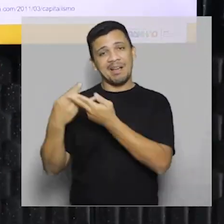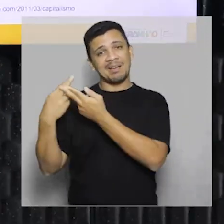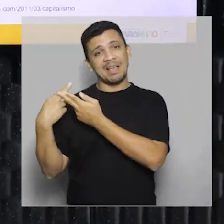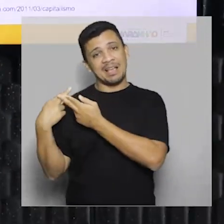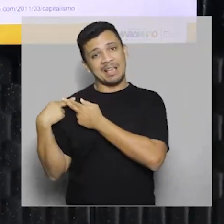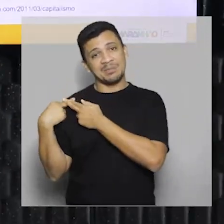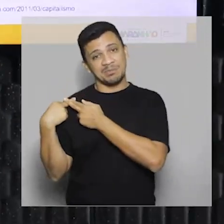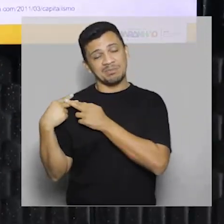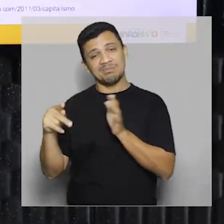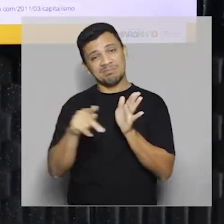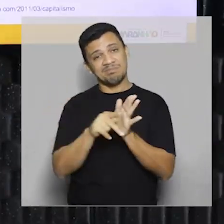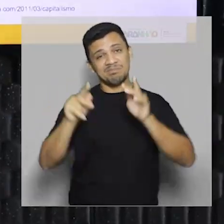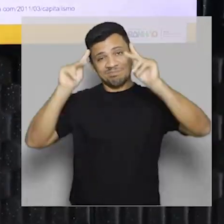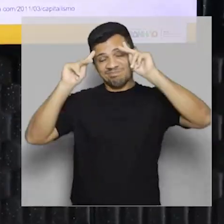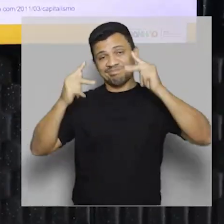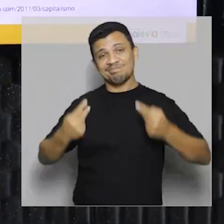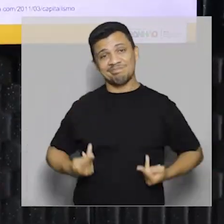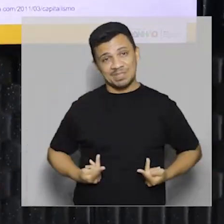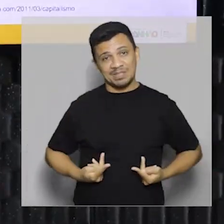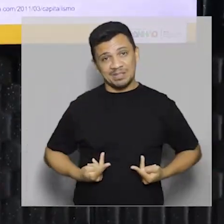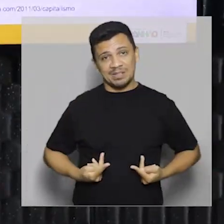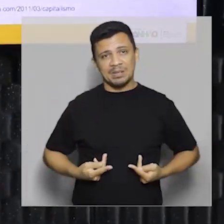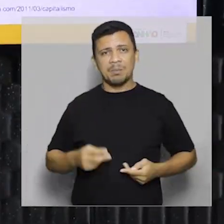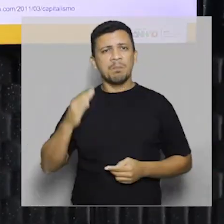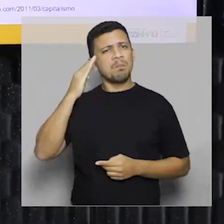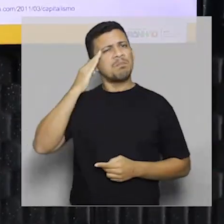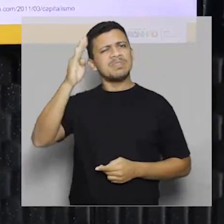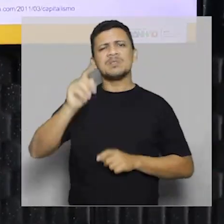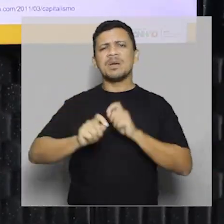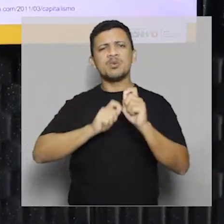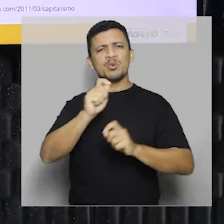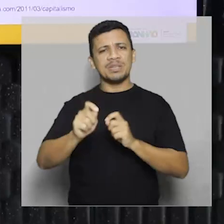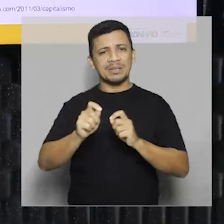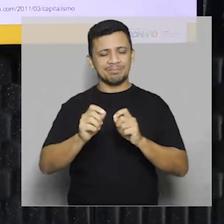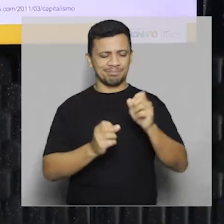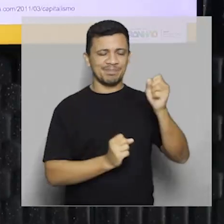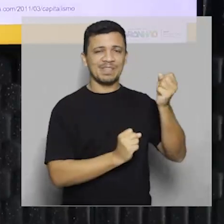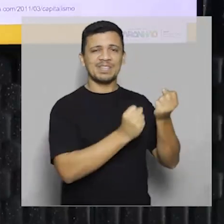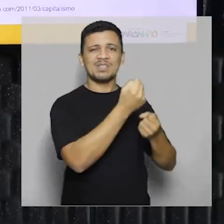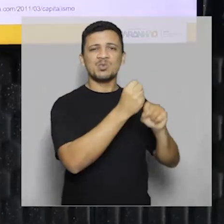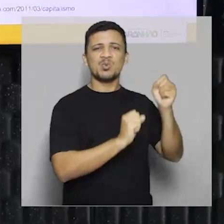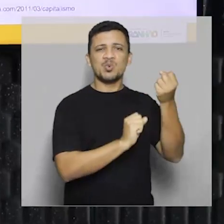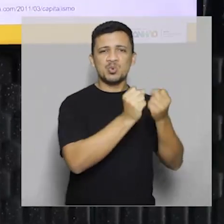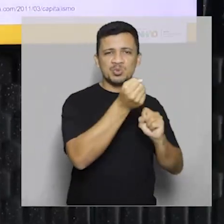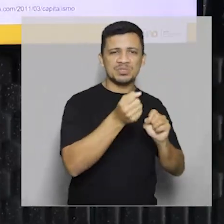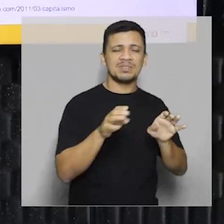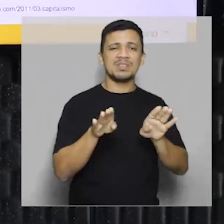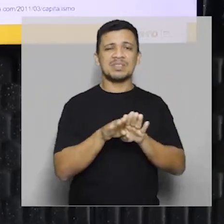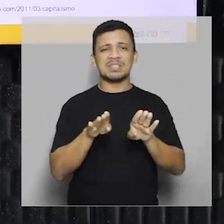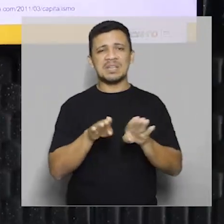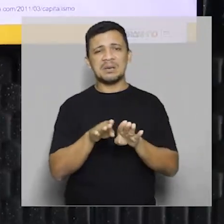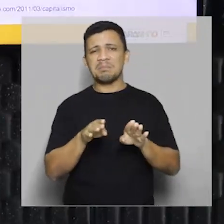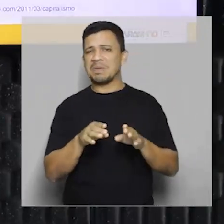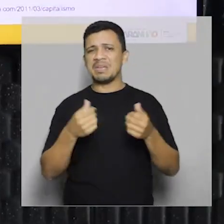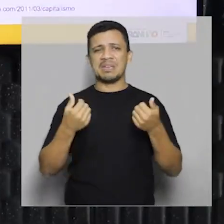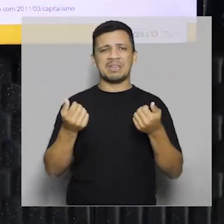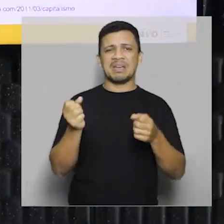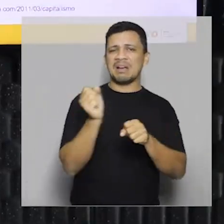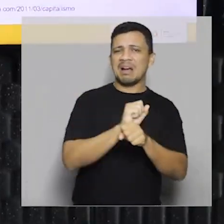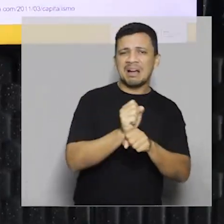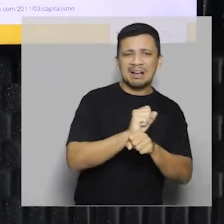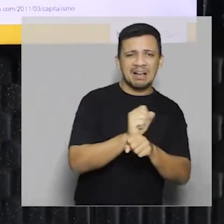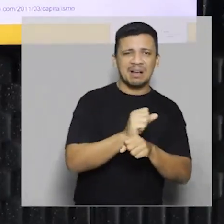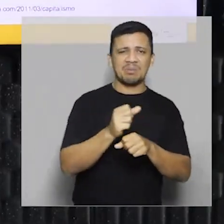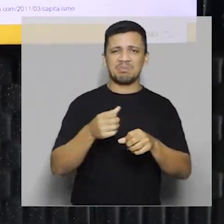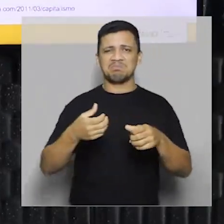ó o coração do ser humano devido Principalmente as indústrias e aos veículos automotores